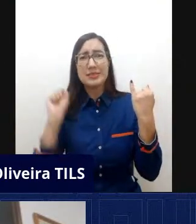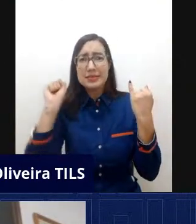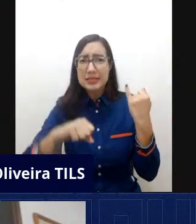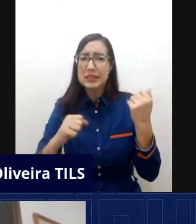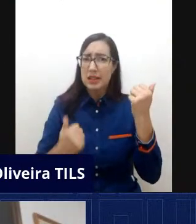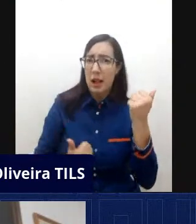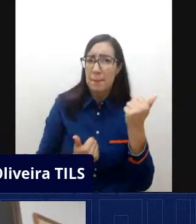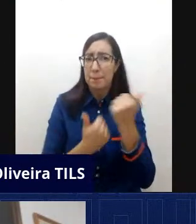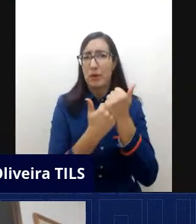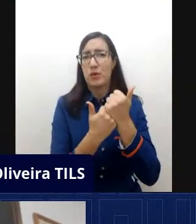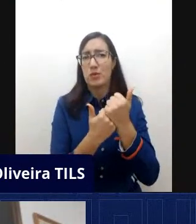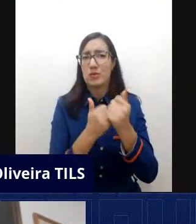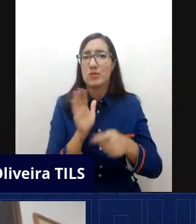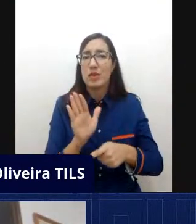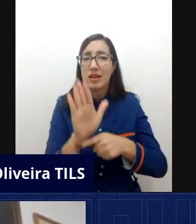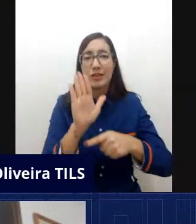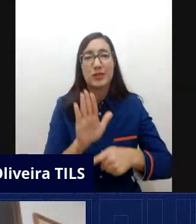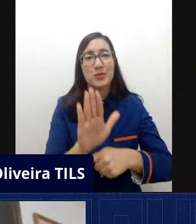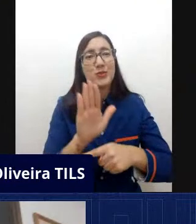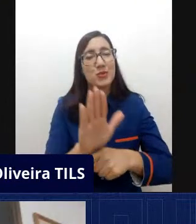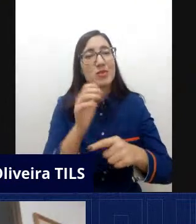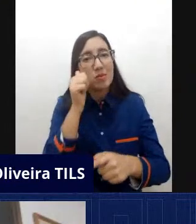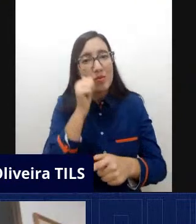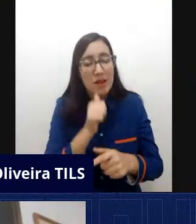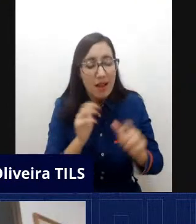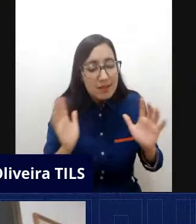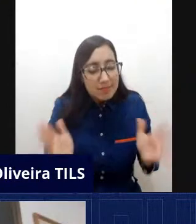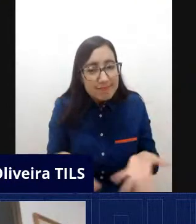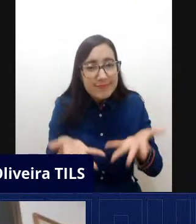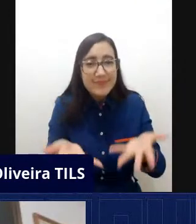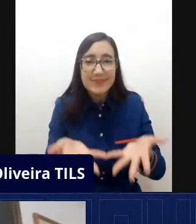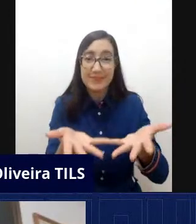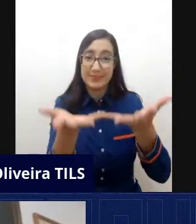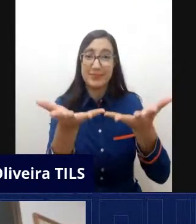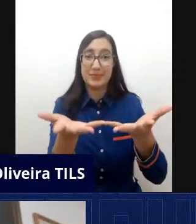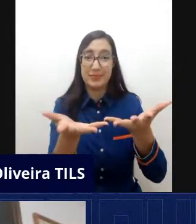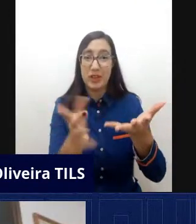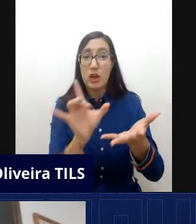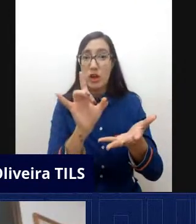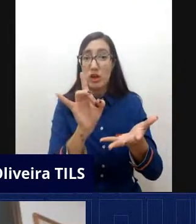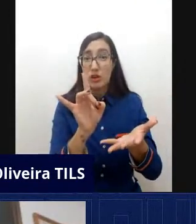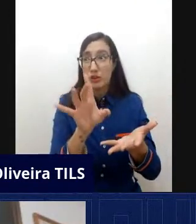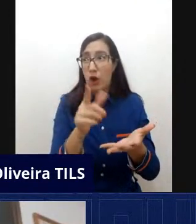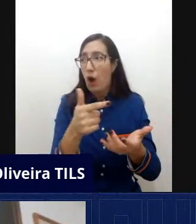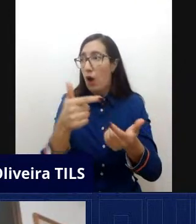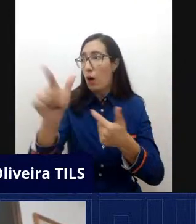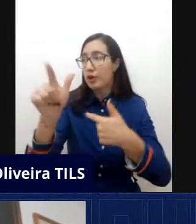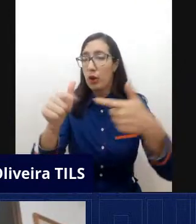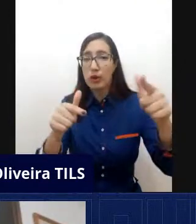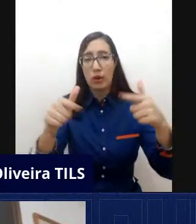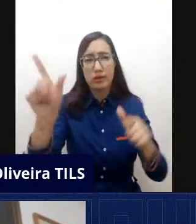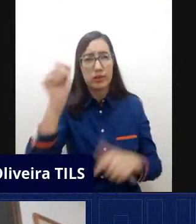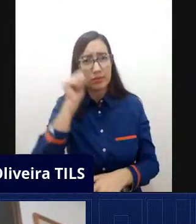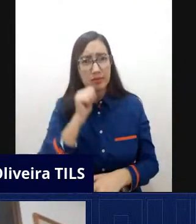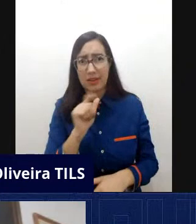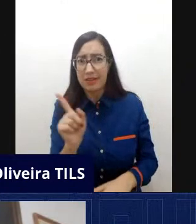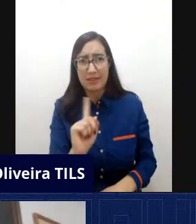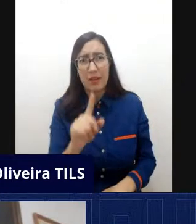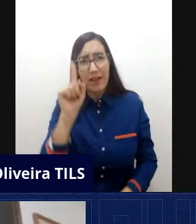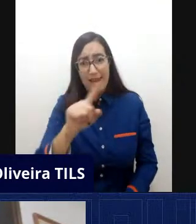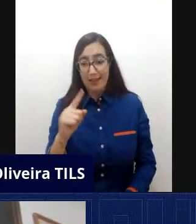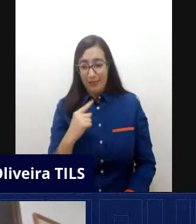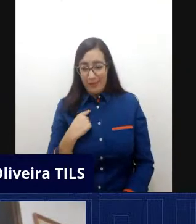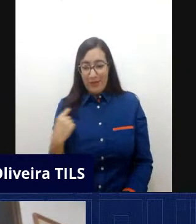chegando, né? Porque não são essas mulheres, somos nós, mulheres, todas nós vivemos de formas distintas, um dia